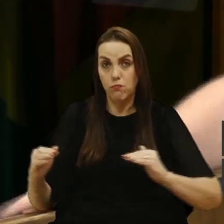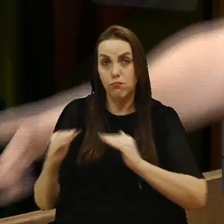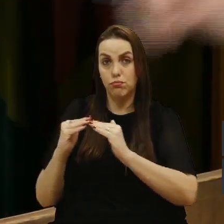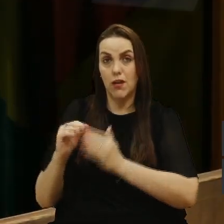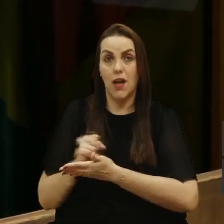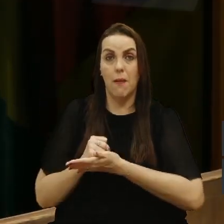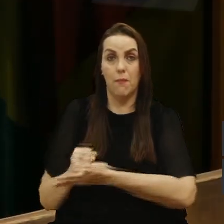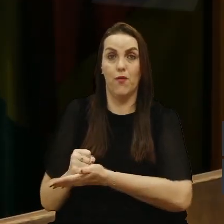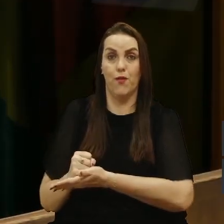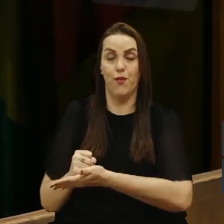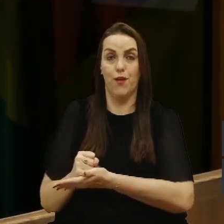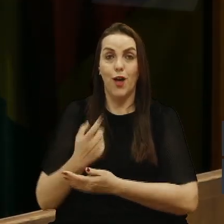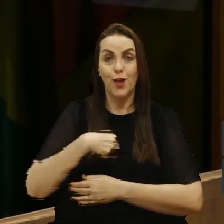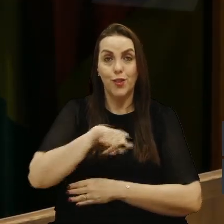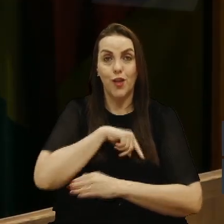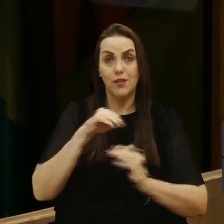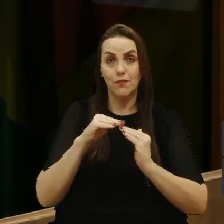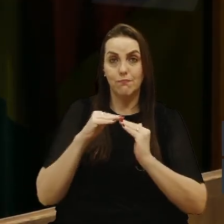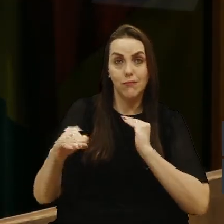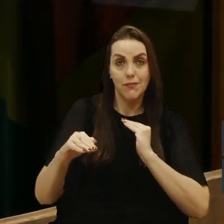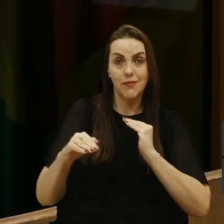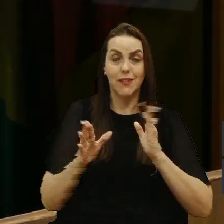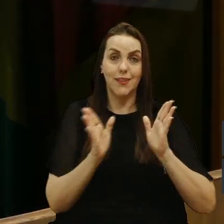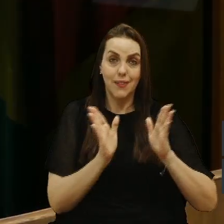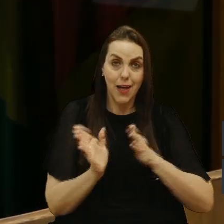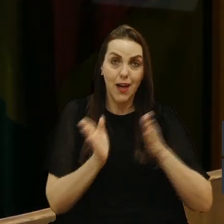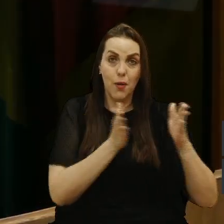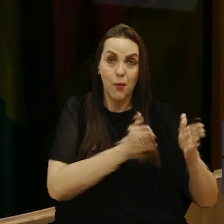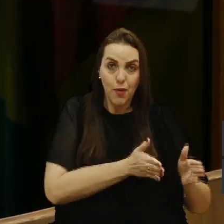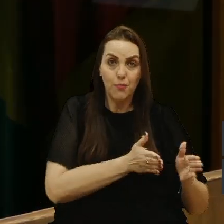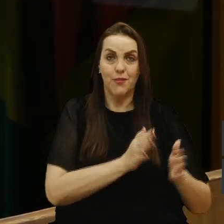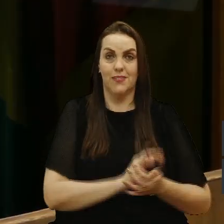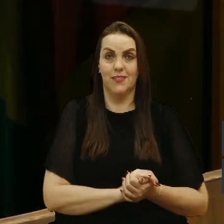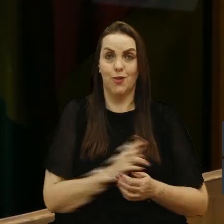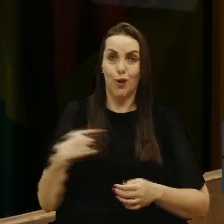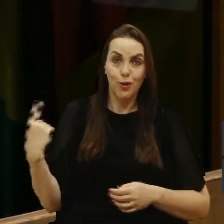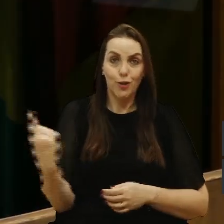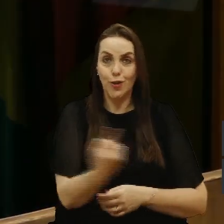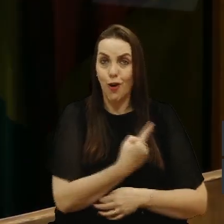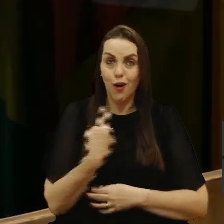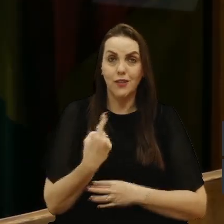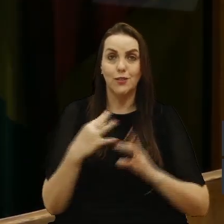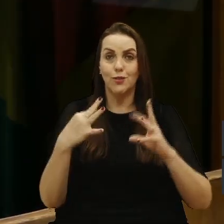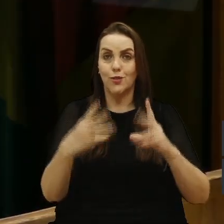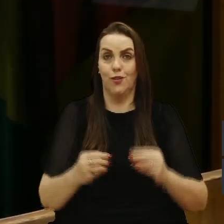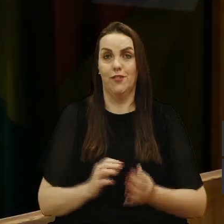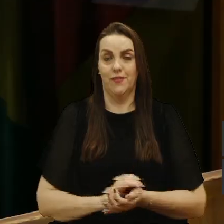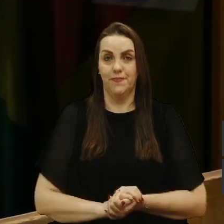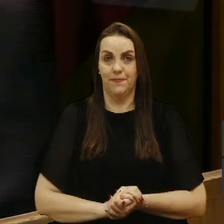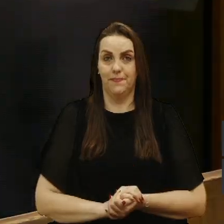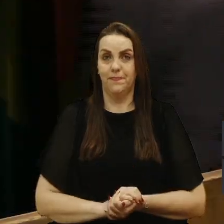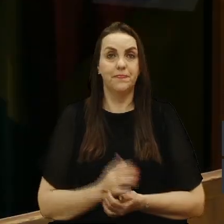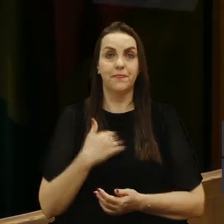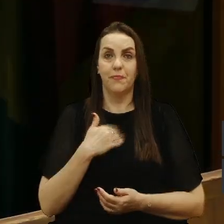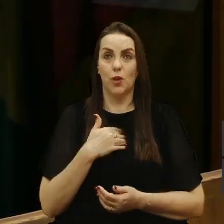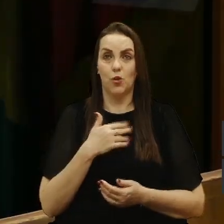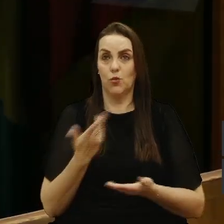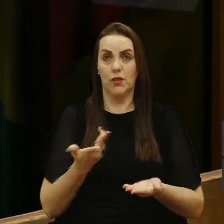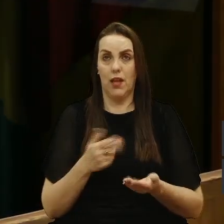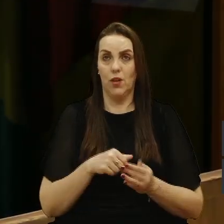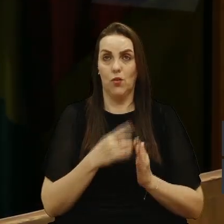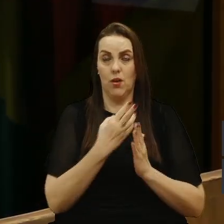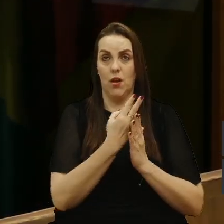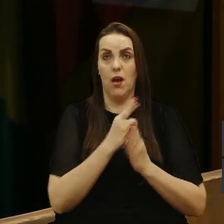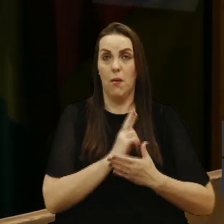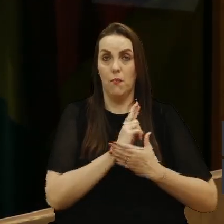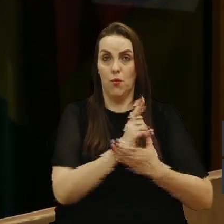E a divergência vem de nós. Todos da oposição aqui, embora não tenha nenhuma procuração outorgada para promover